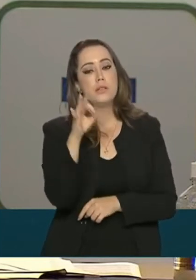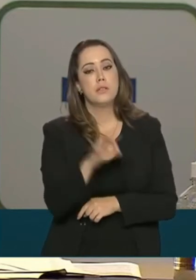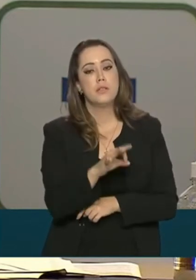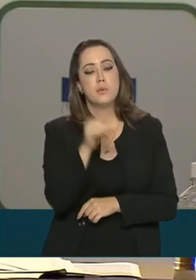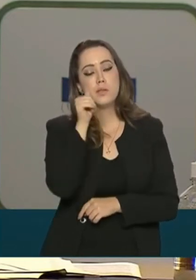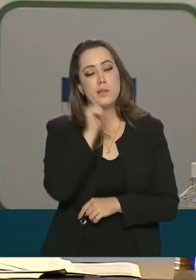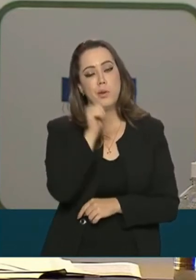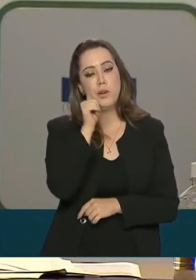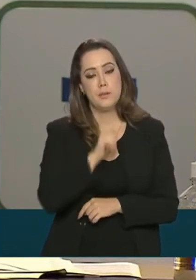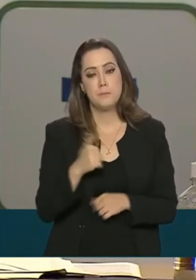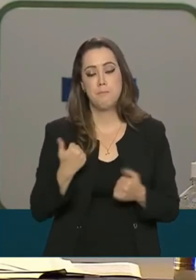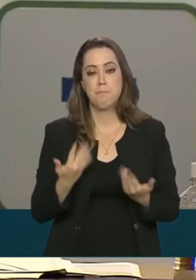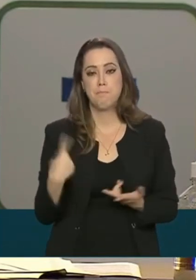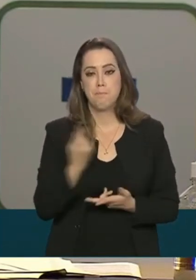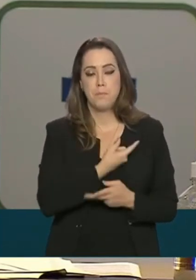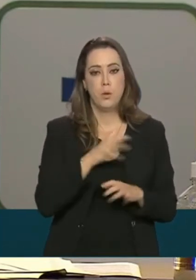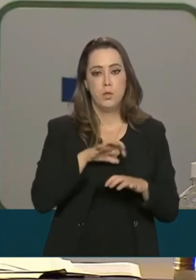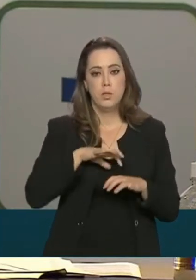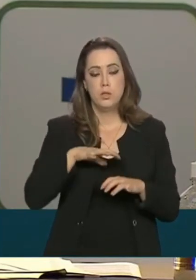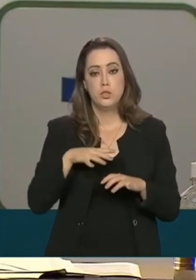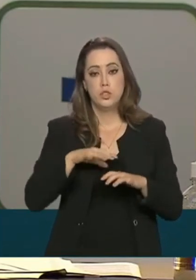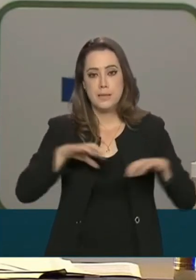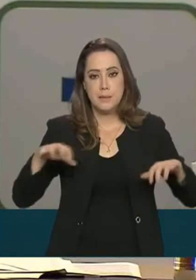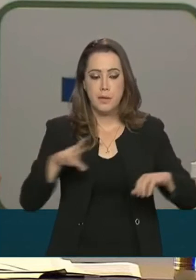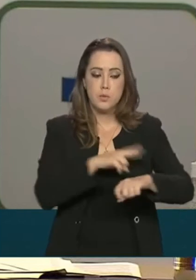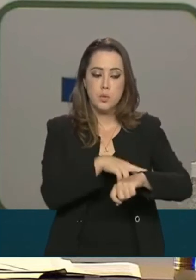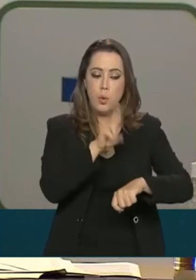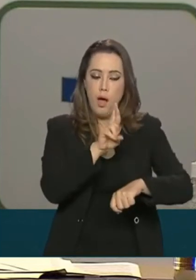sexo feminino. E quando nós distribuímos por raça e cor,